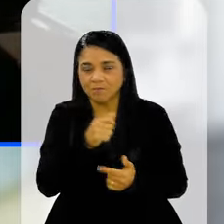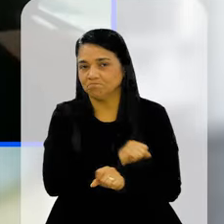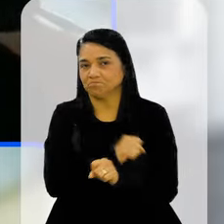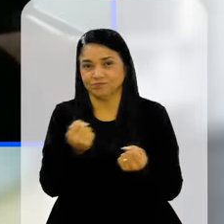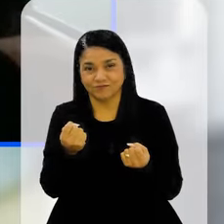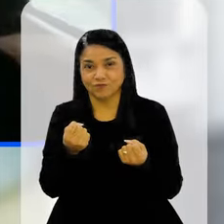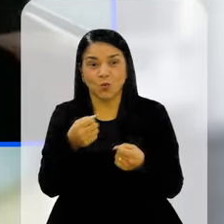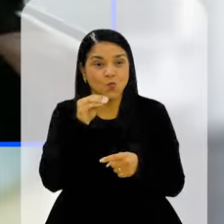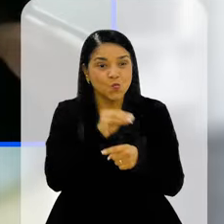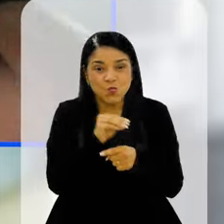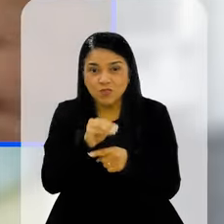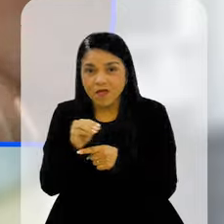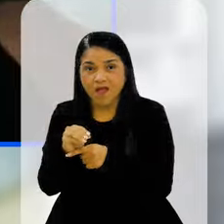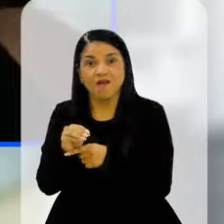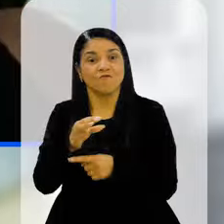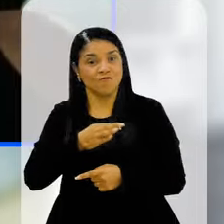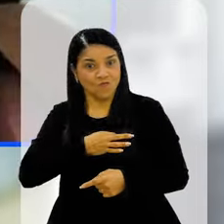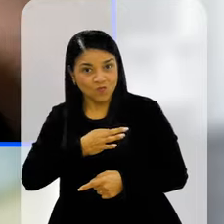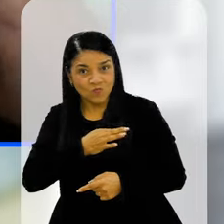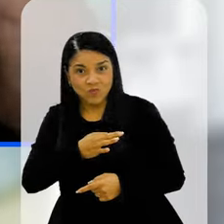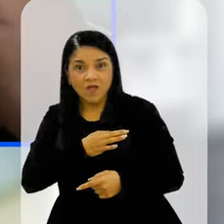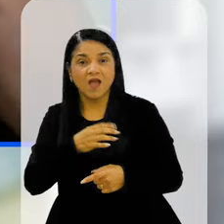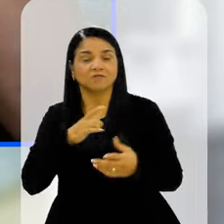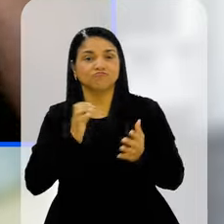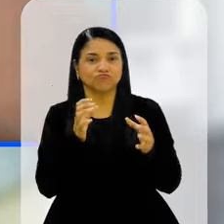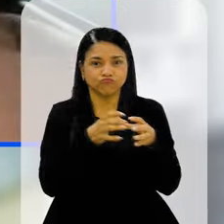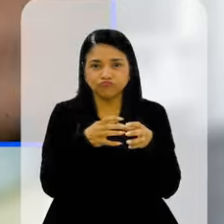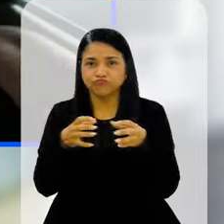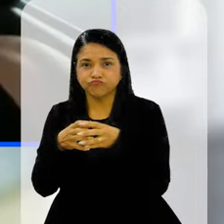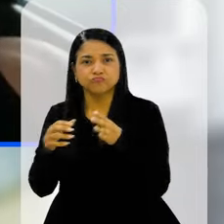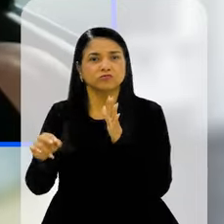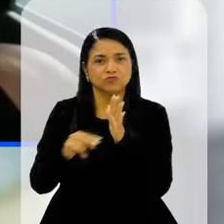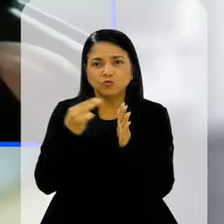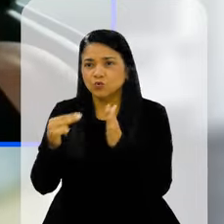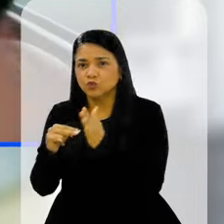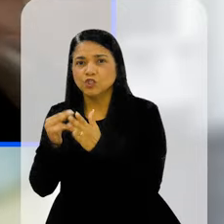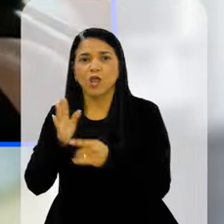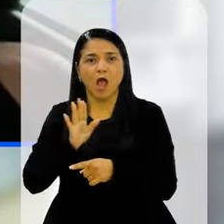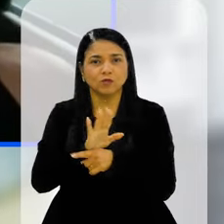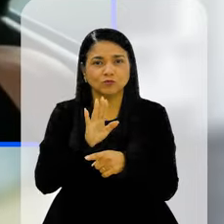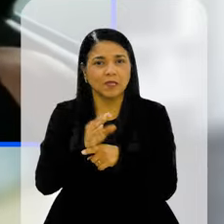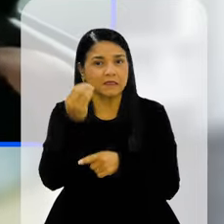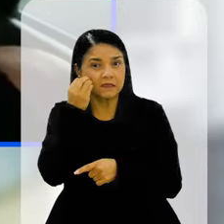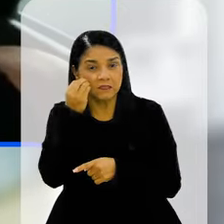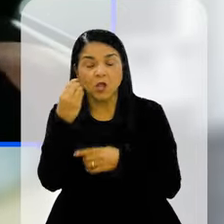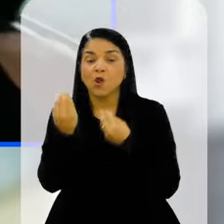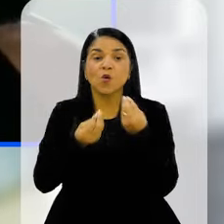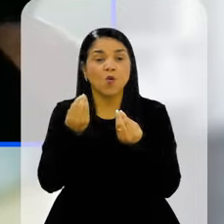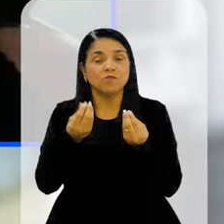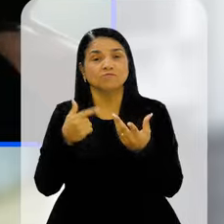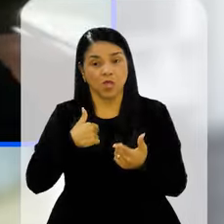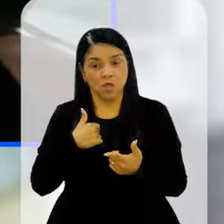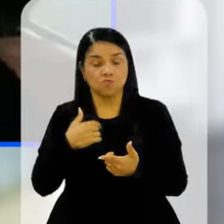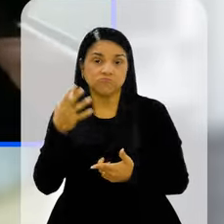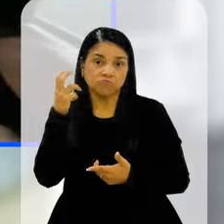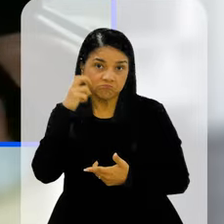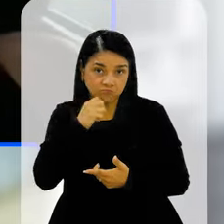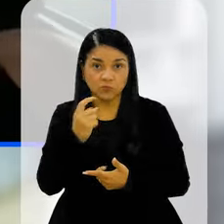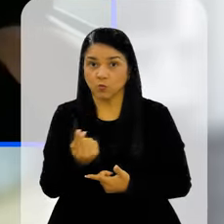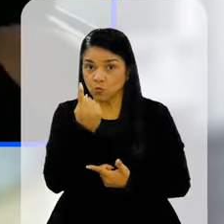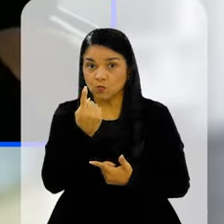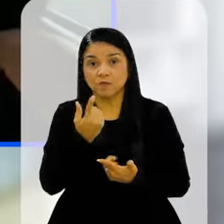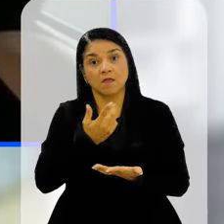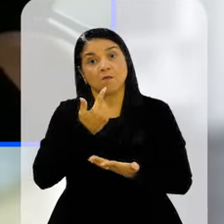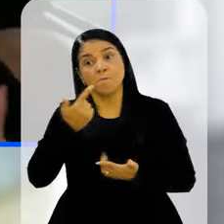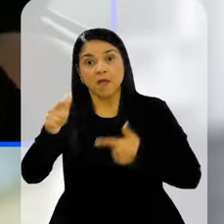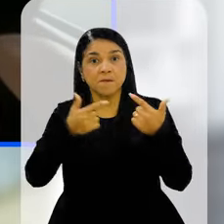todo mundo para adotar, não vai ter todo mundo para cuidar. Muitos voluntários foram para fazer cirurgia, para tentar ajudar. Mas eu não sei como é que vai lidar. Tipo assim, eu